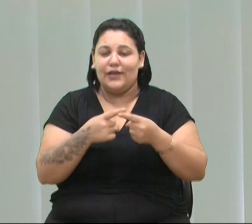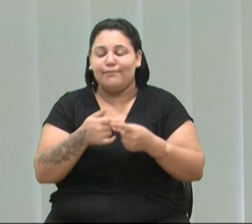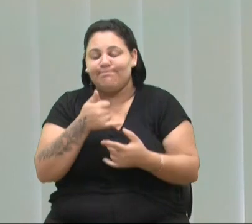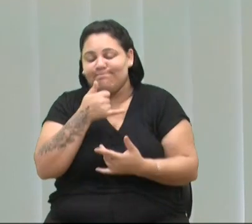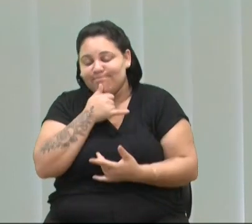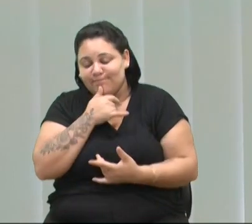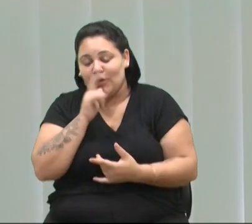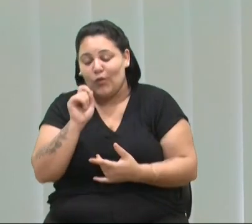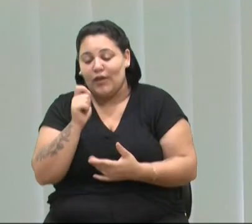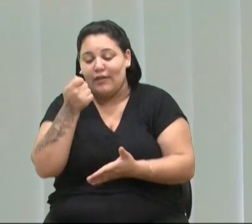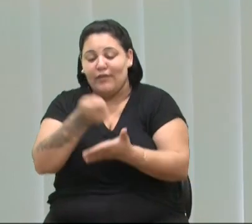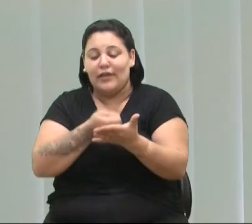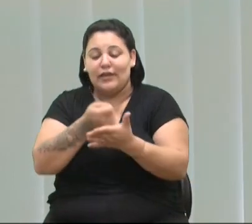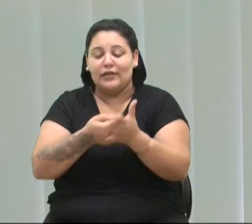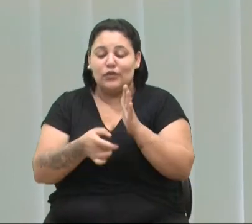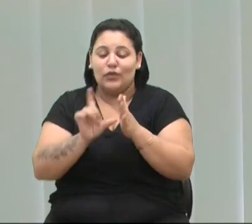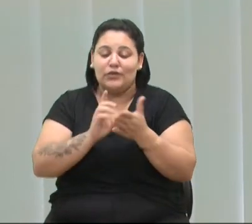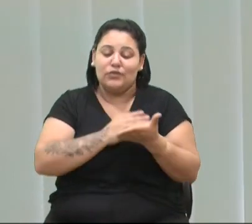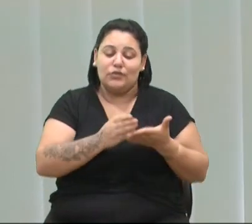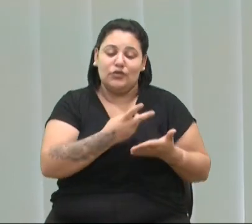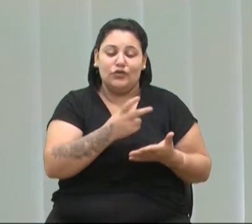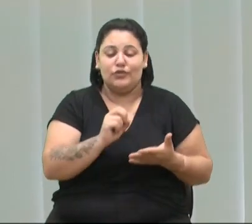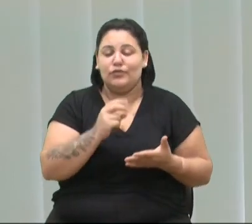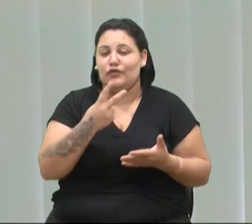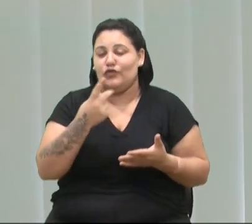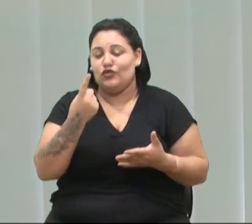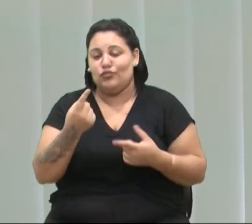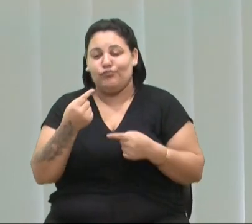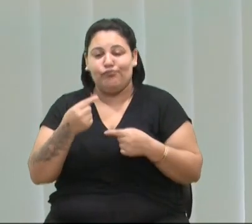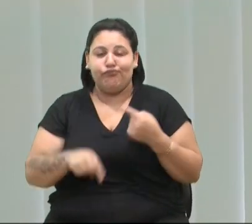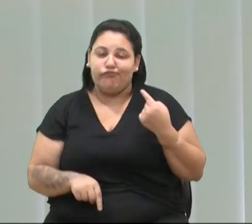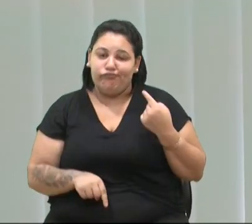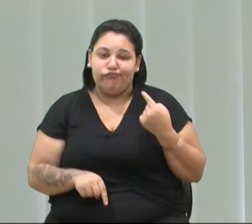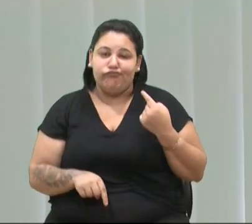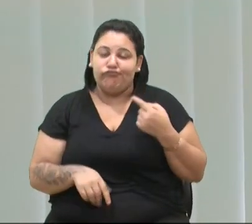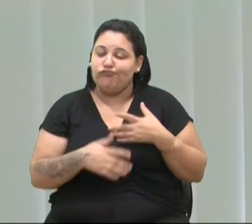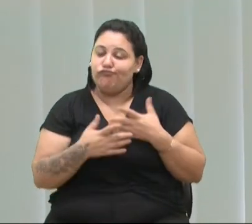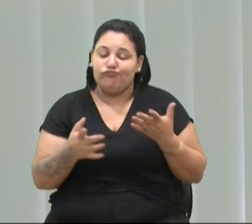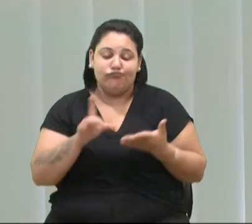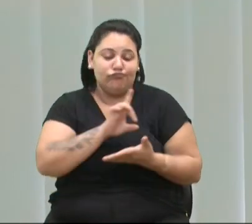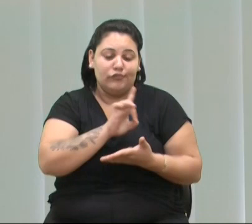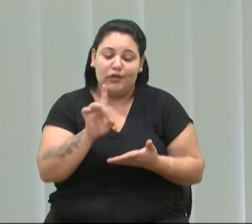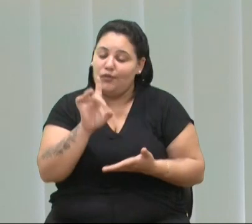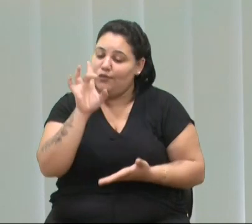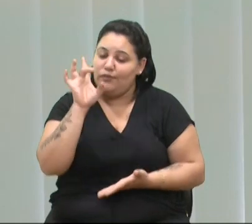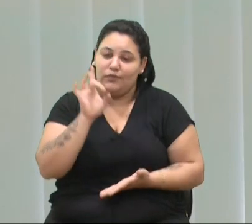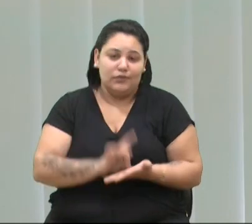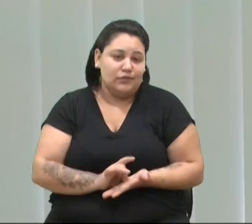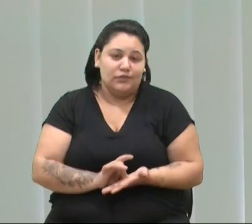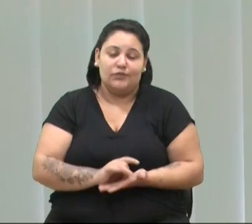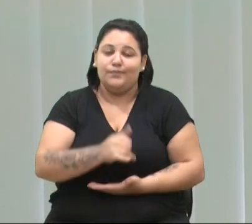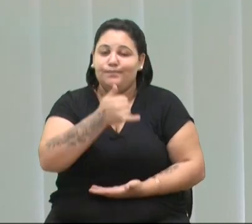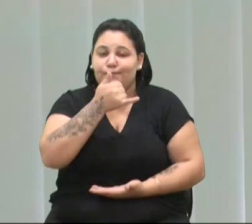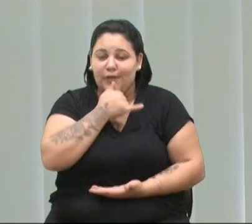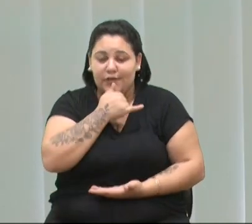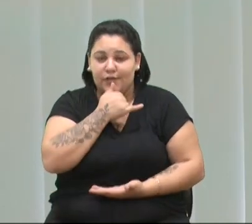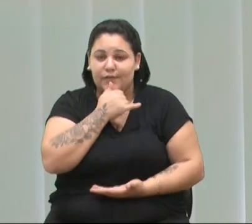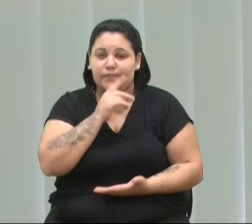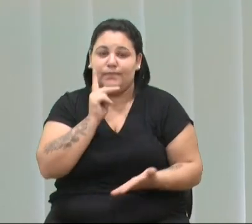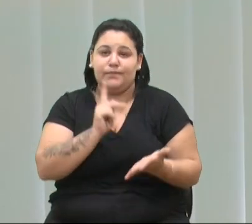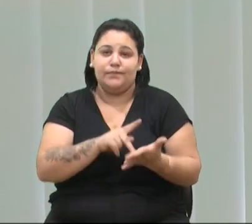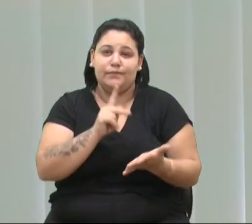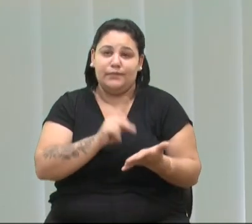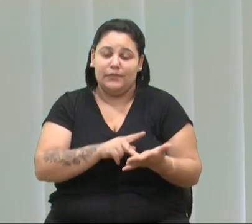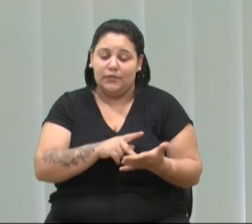desde 2021 acabou não se concretizando, o que nos deixa muito tristes, porque, afinal de